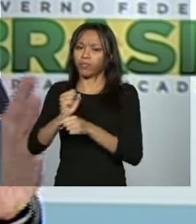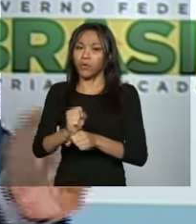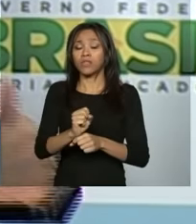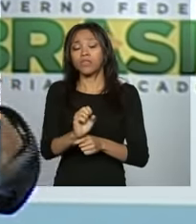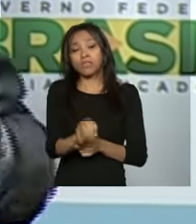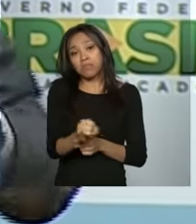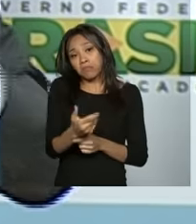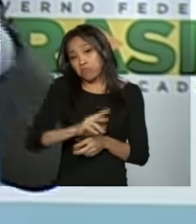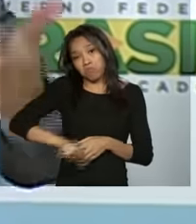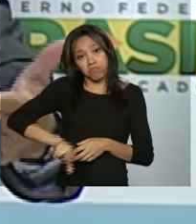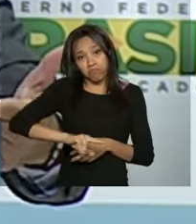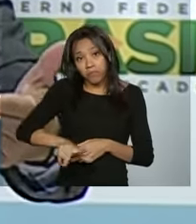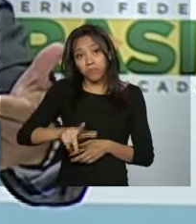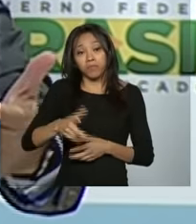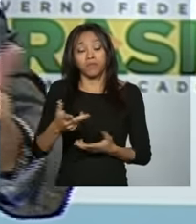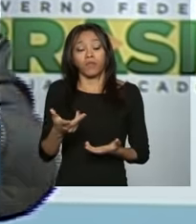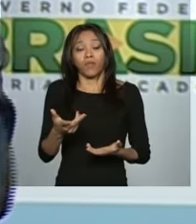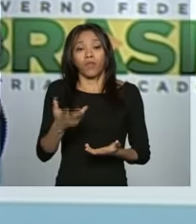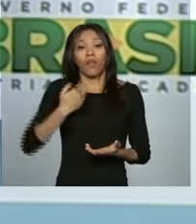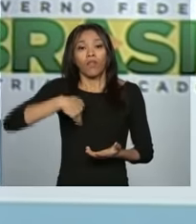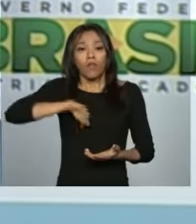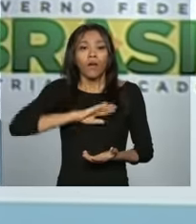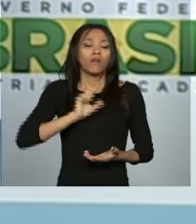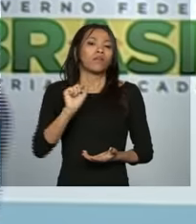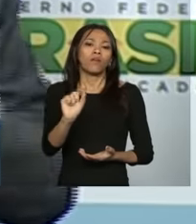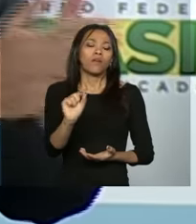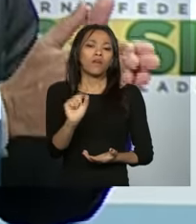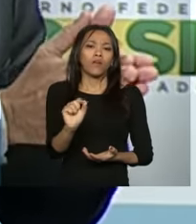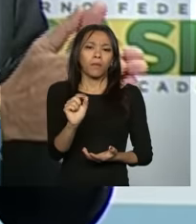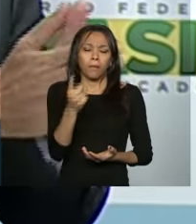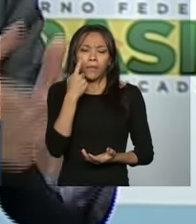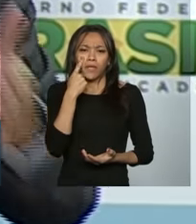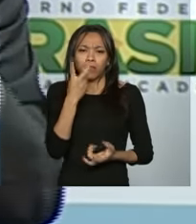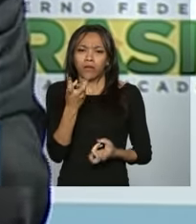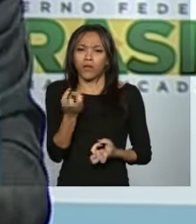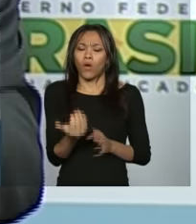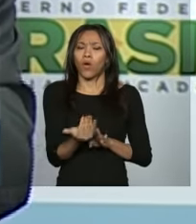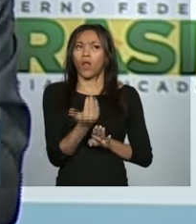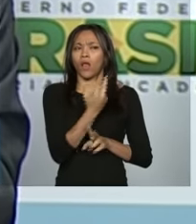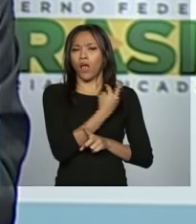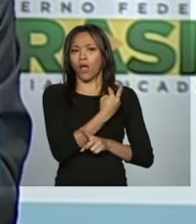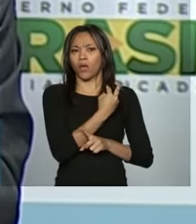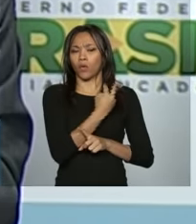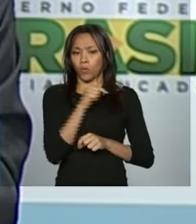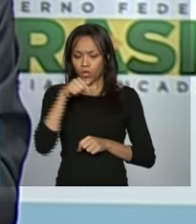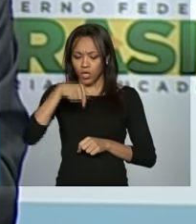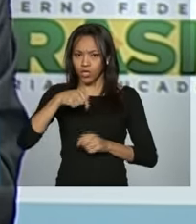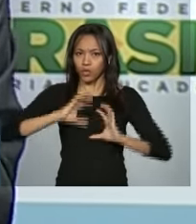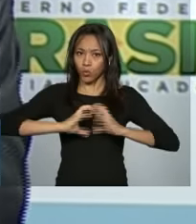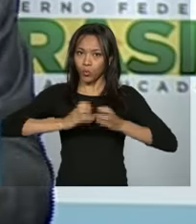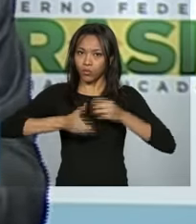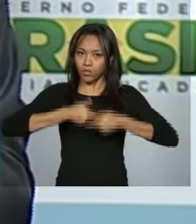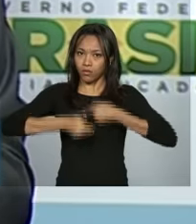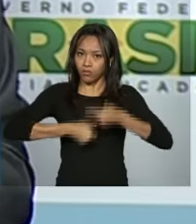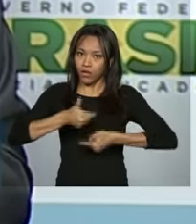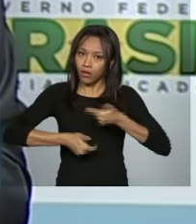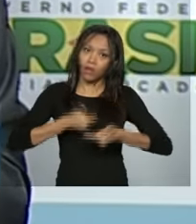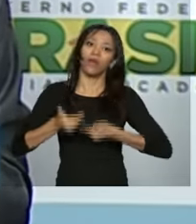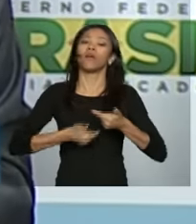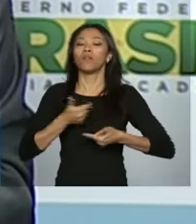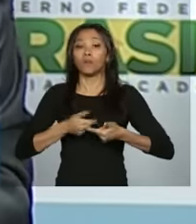muito provavelmente nós seríamos tomado por o processo de olhar o para trás e o grupo de trabalho eh